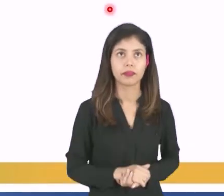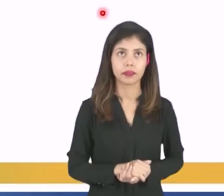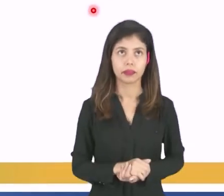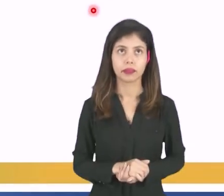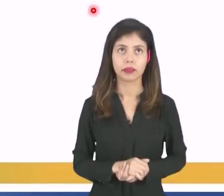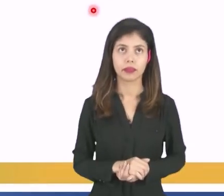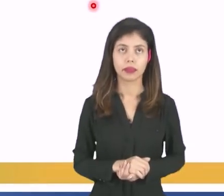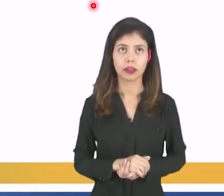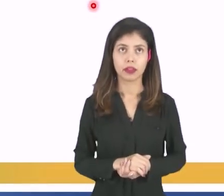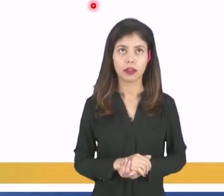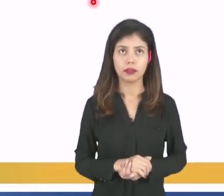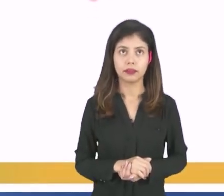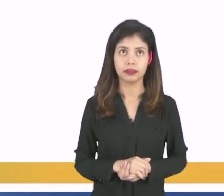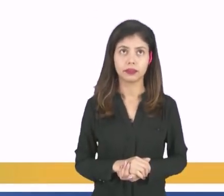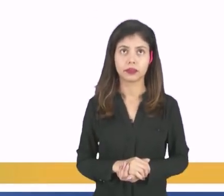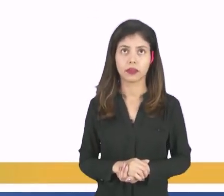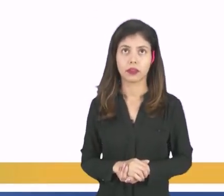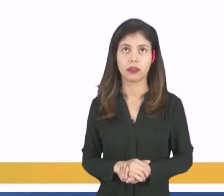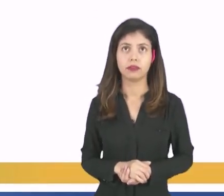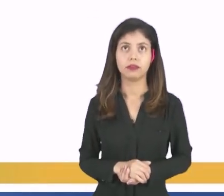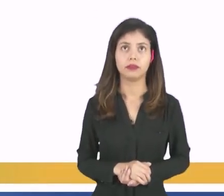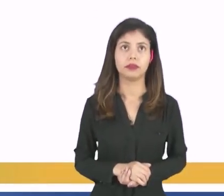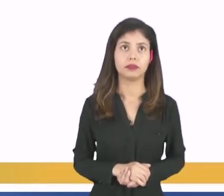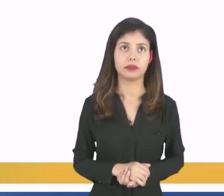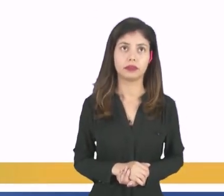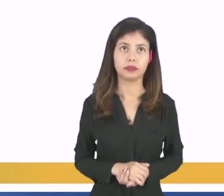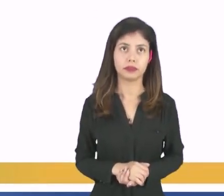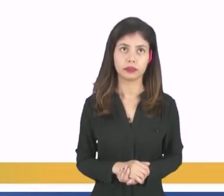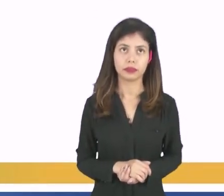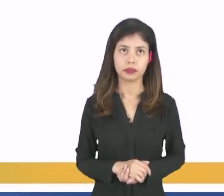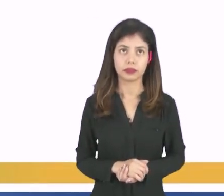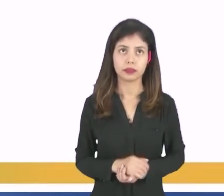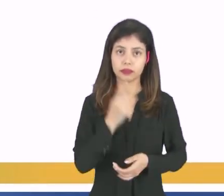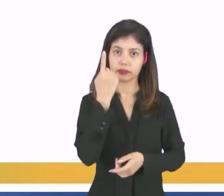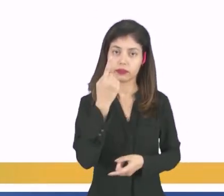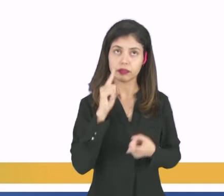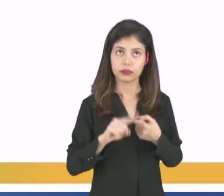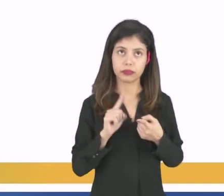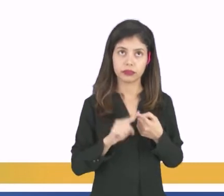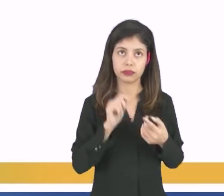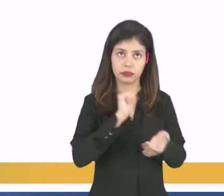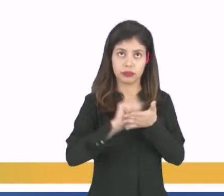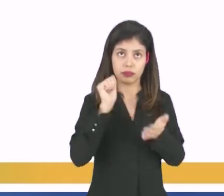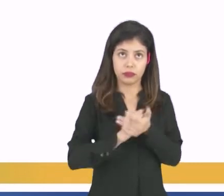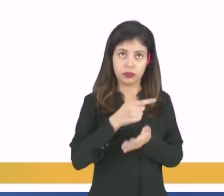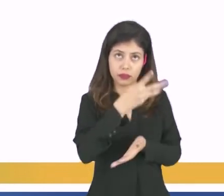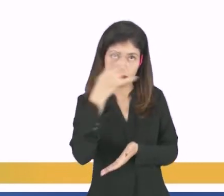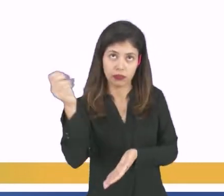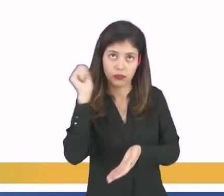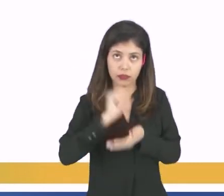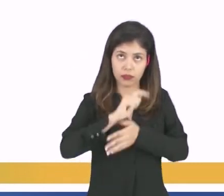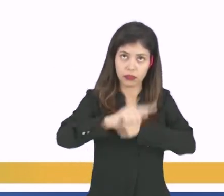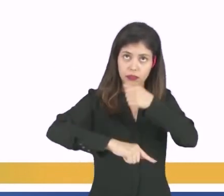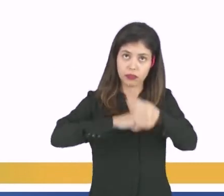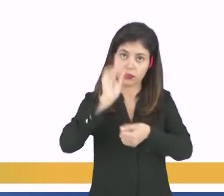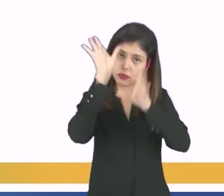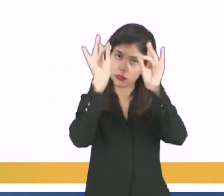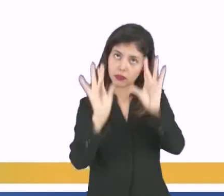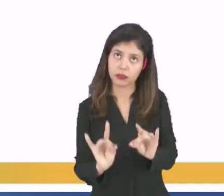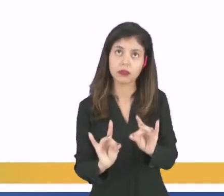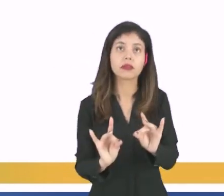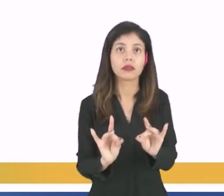ok? Outro exemplo, nós temos aqui, primeiro passo, a gente precisa escrever a quantidade de átomos de cada